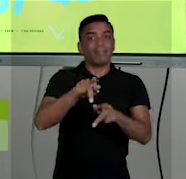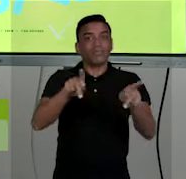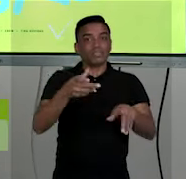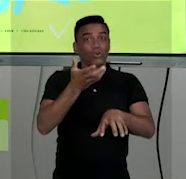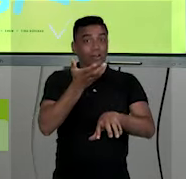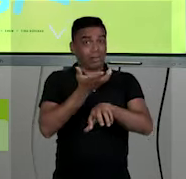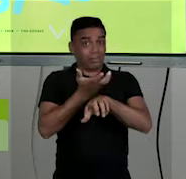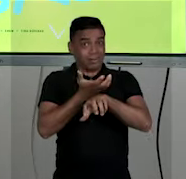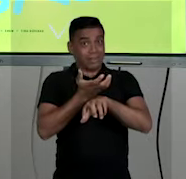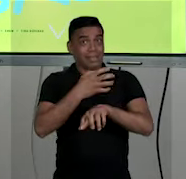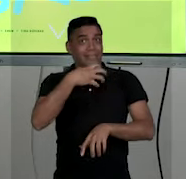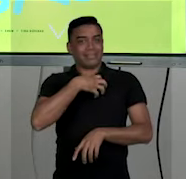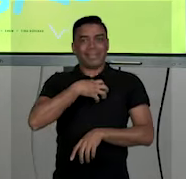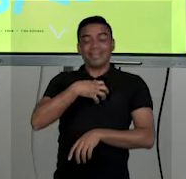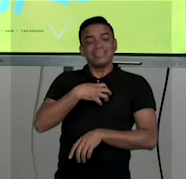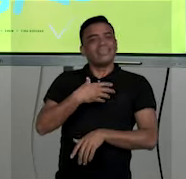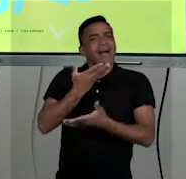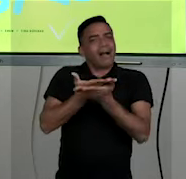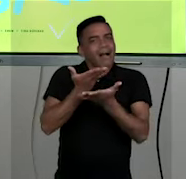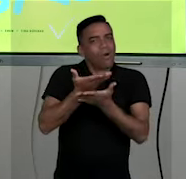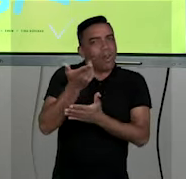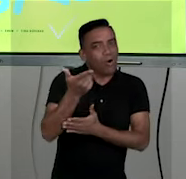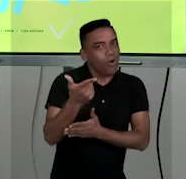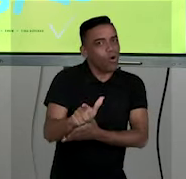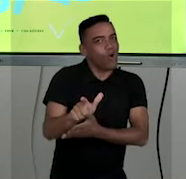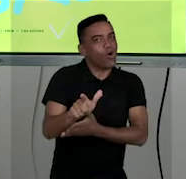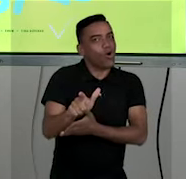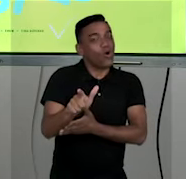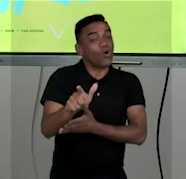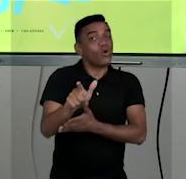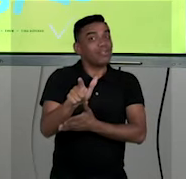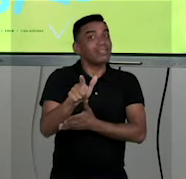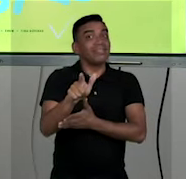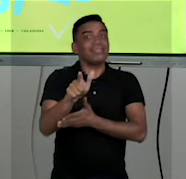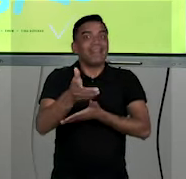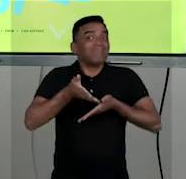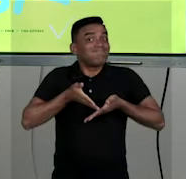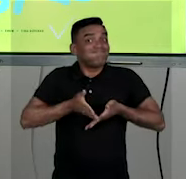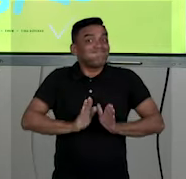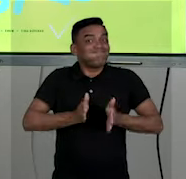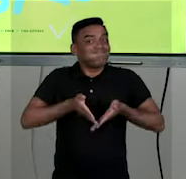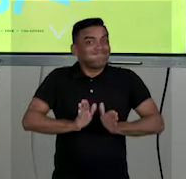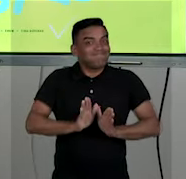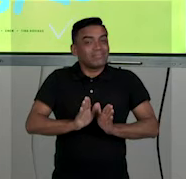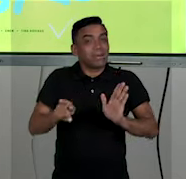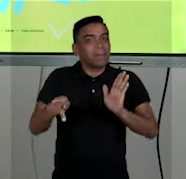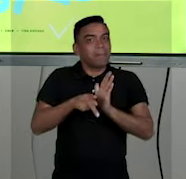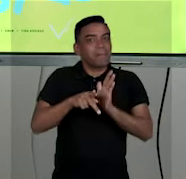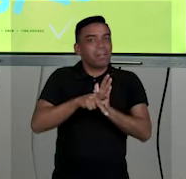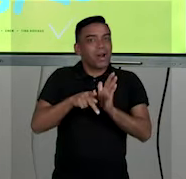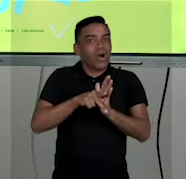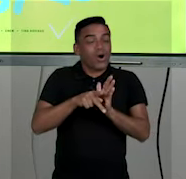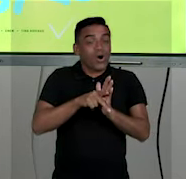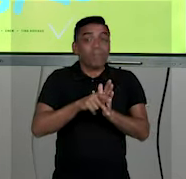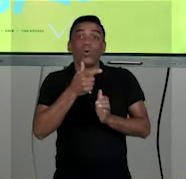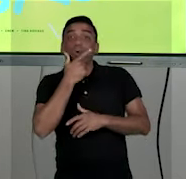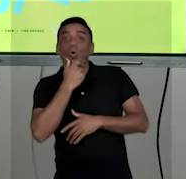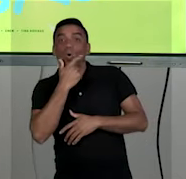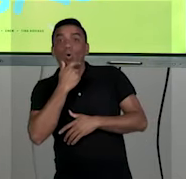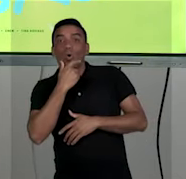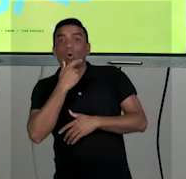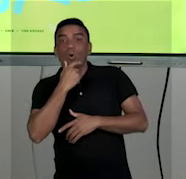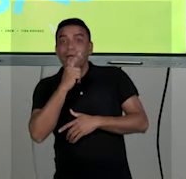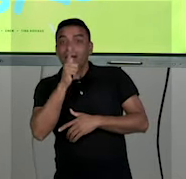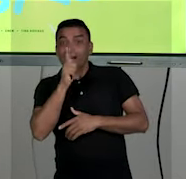e hoje eu estou aqui para mais uma aula de reprodução. Nós vamos falar sobre o sistema reprodutor masculino